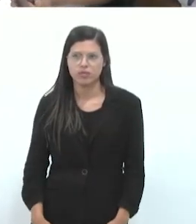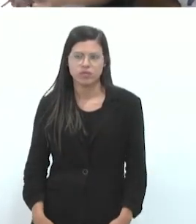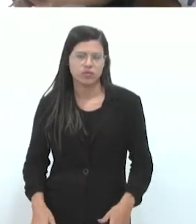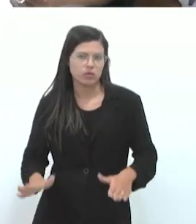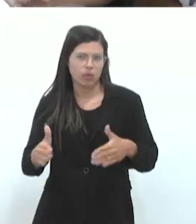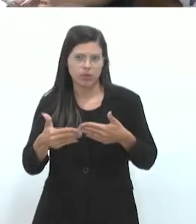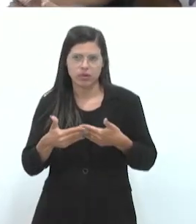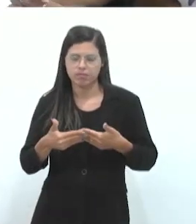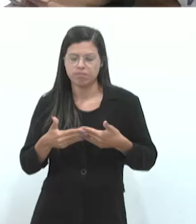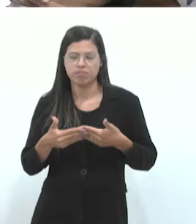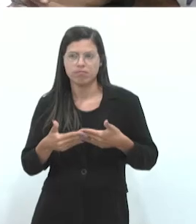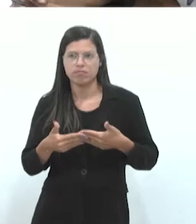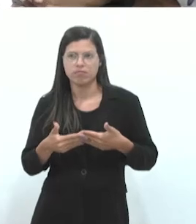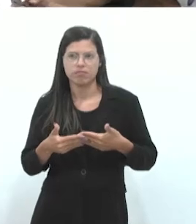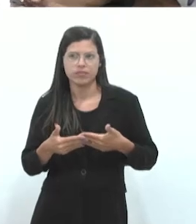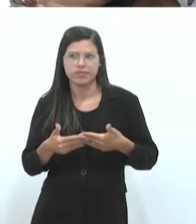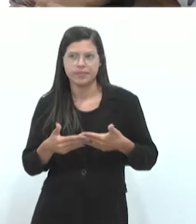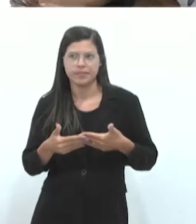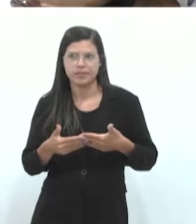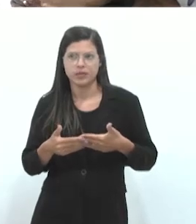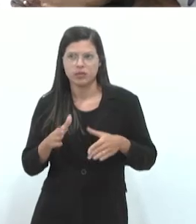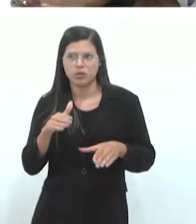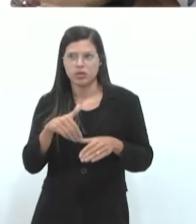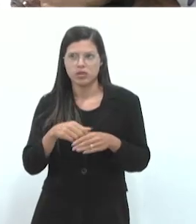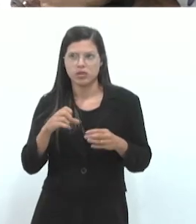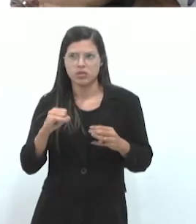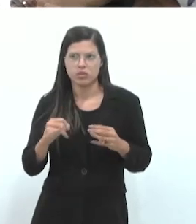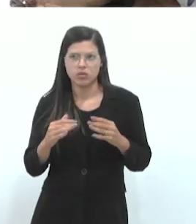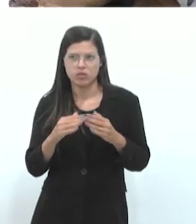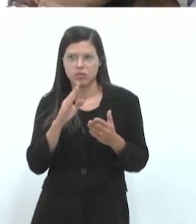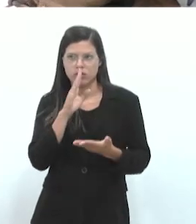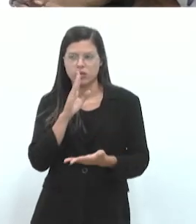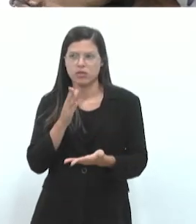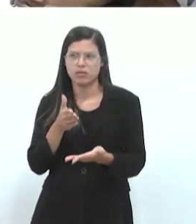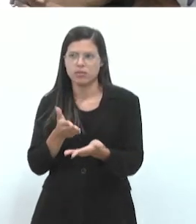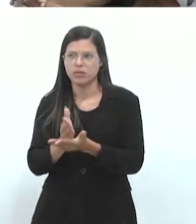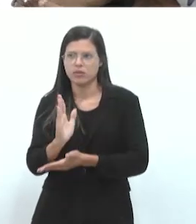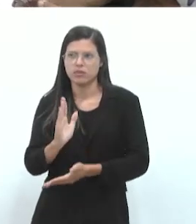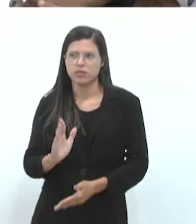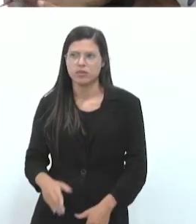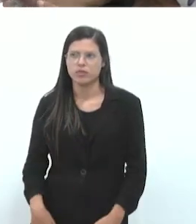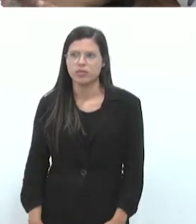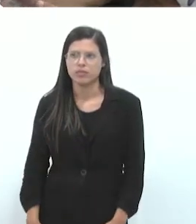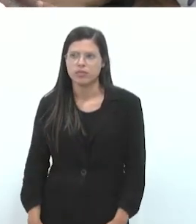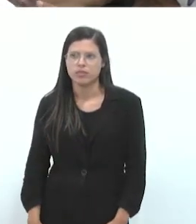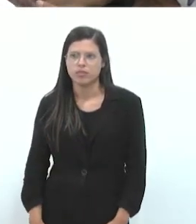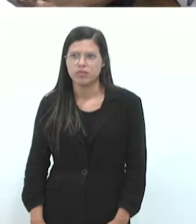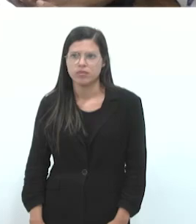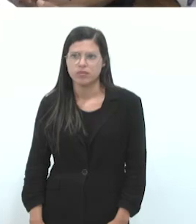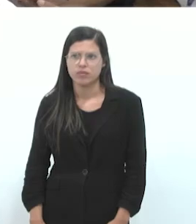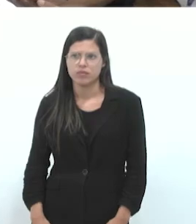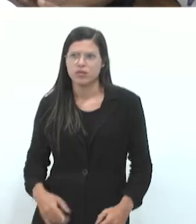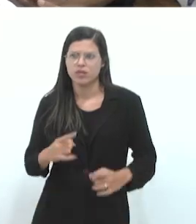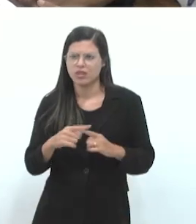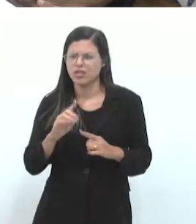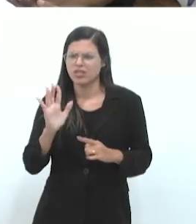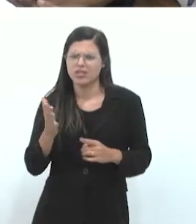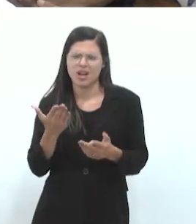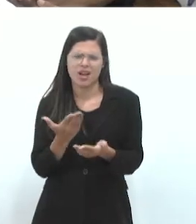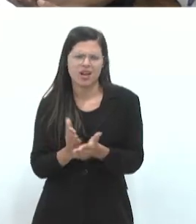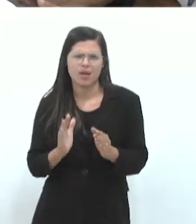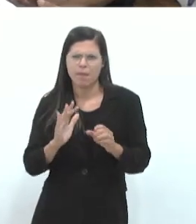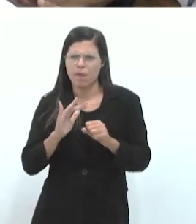havendo quem queira discutir, encerrada a discussão, em votação, os senhores que aprovam permaneçam como estão, aprovados. Até porque já acabou a Covid. Acabou a Covid.